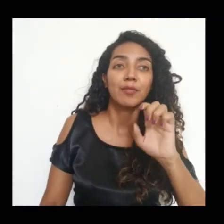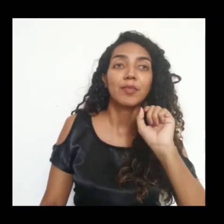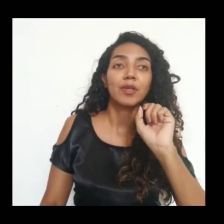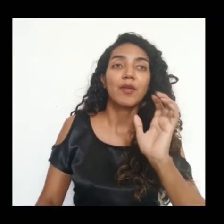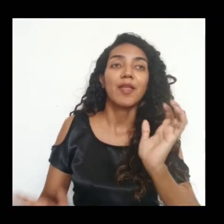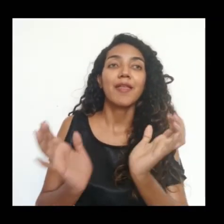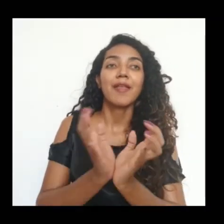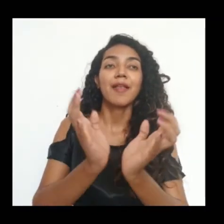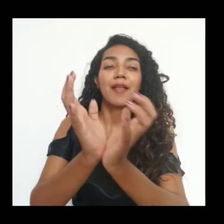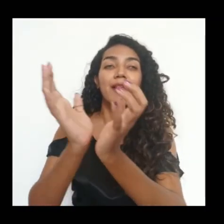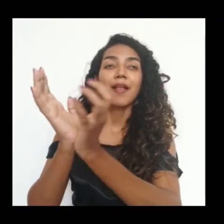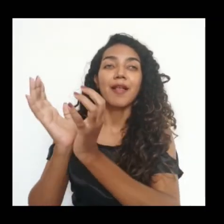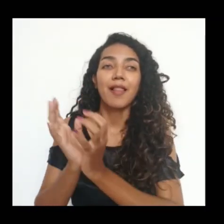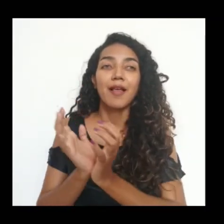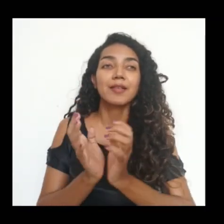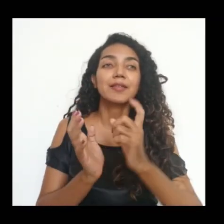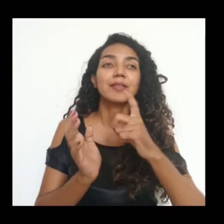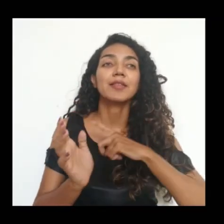respeito à manipulação de